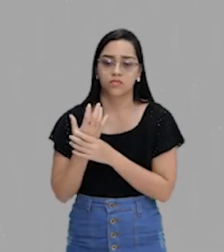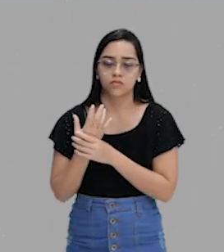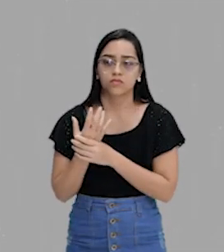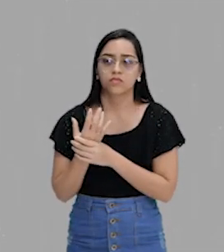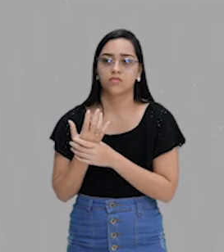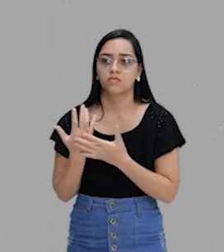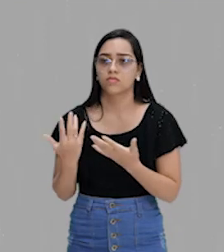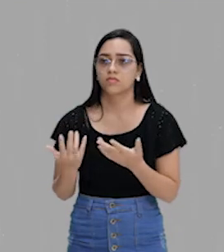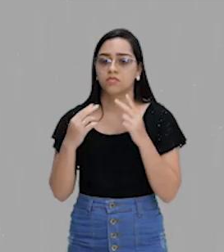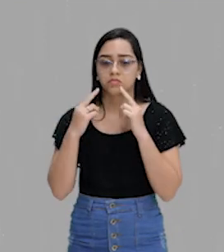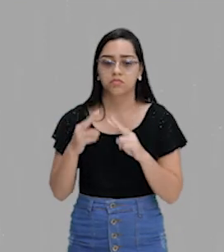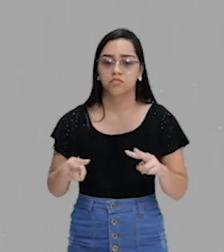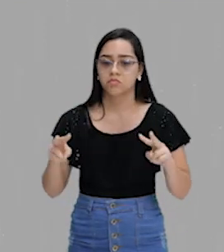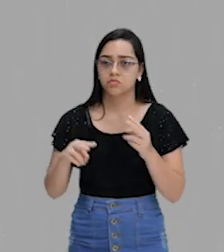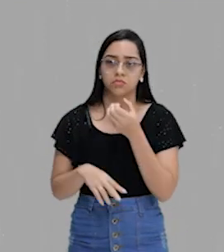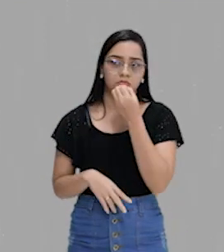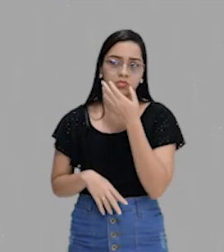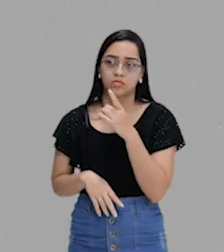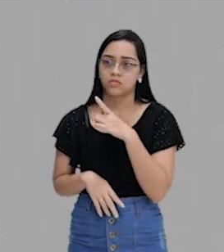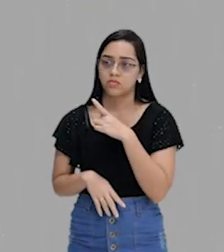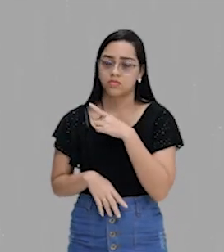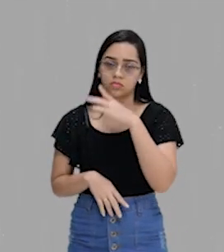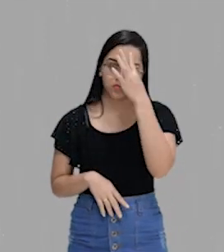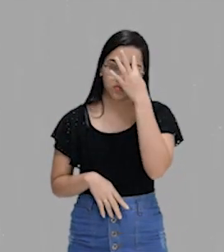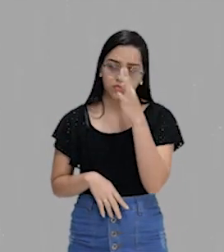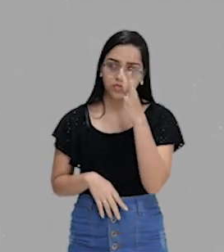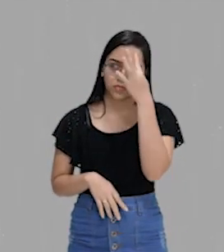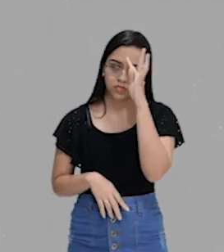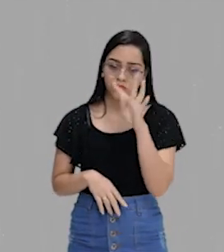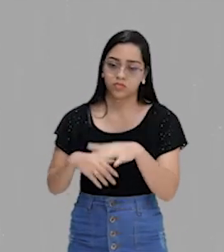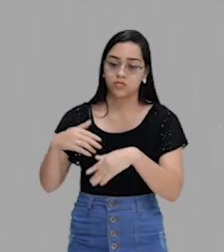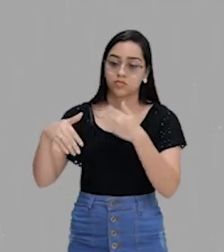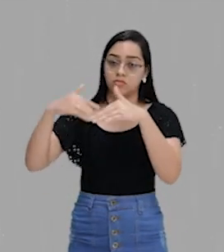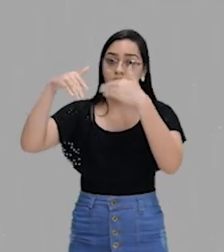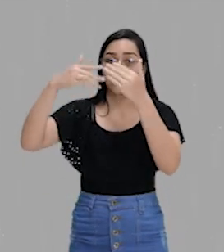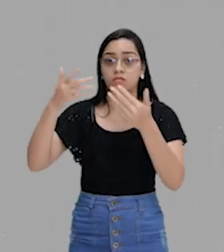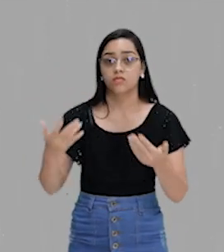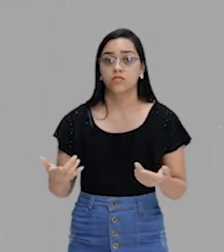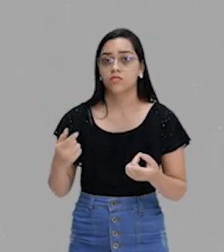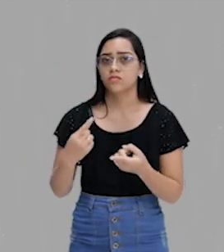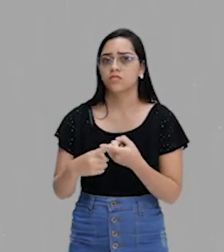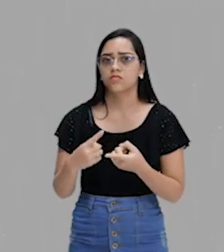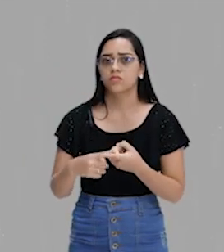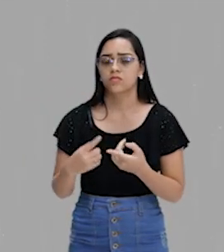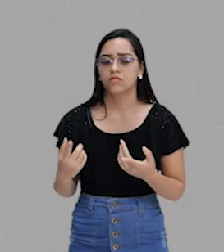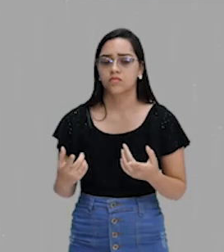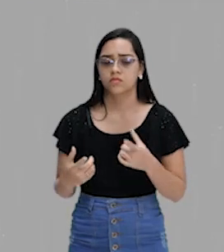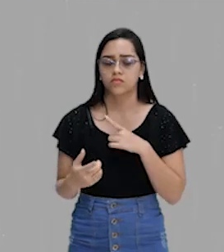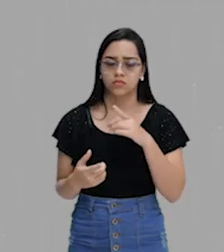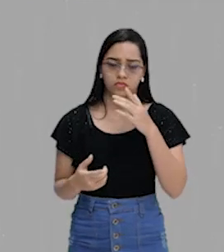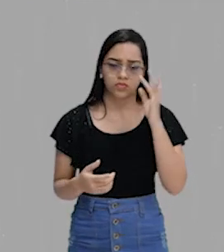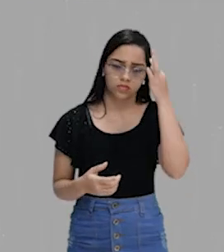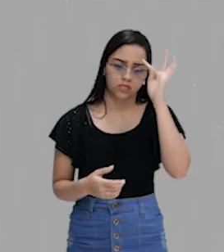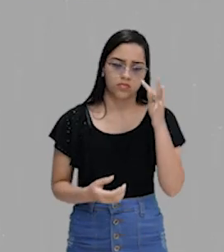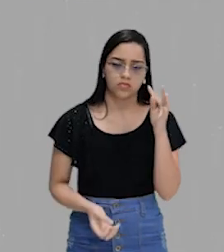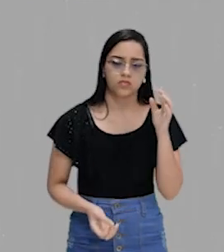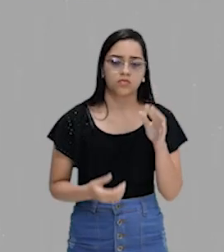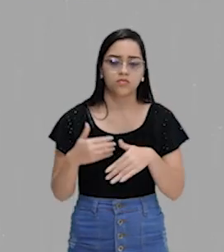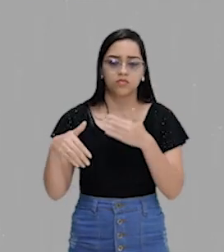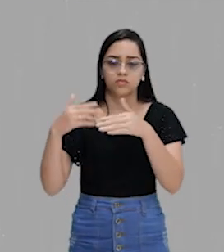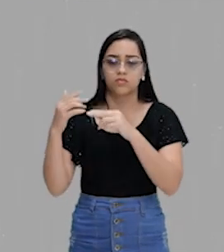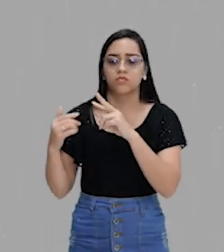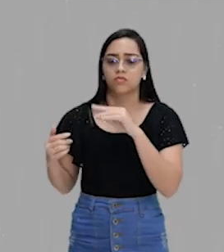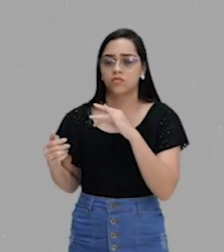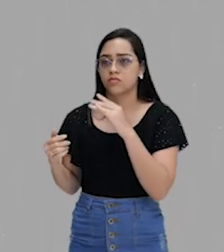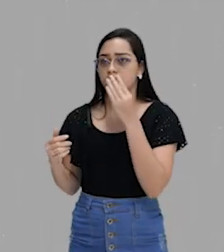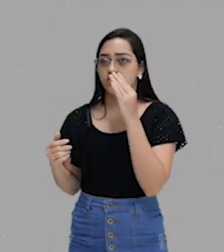não veem com bons olhos a teoria evolucionista. Por quê? Porque a teoria evolucionista